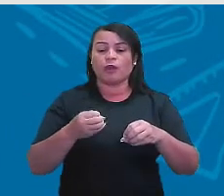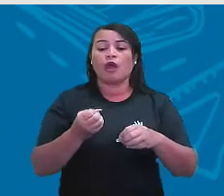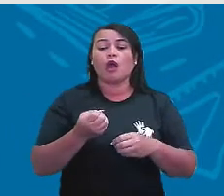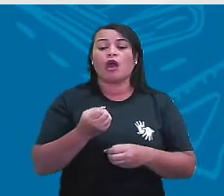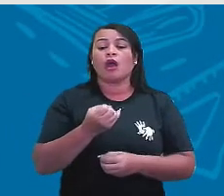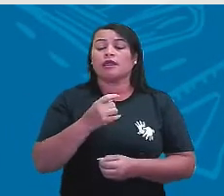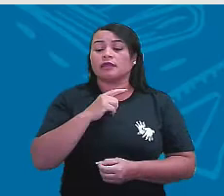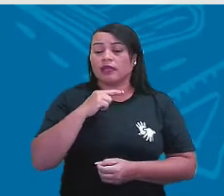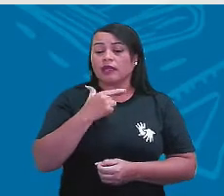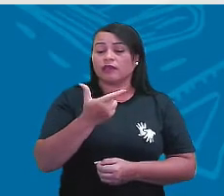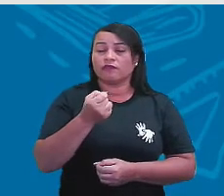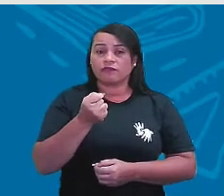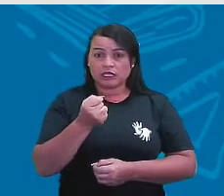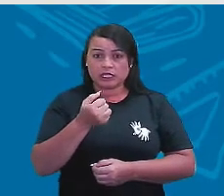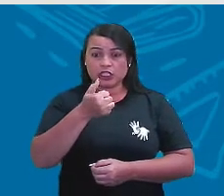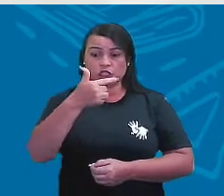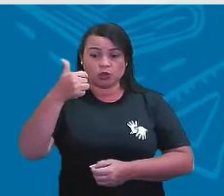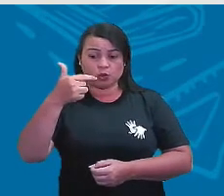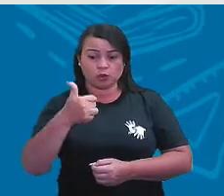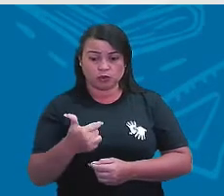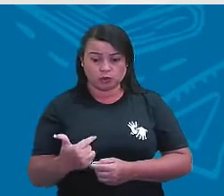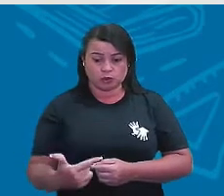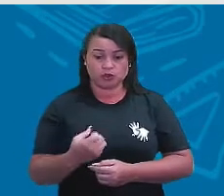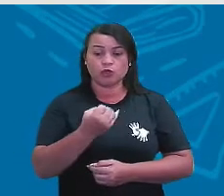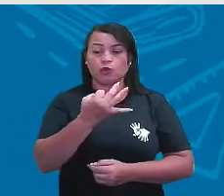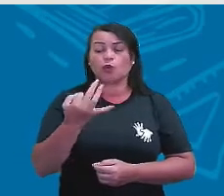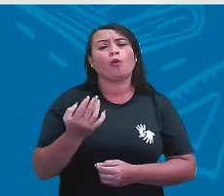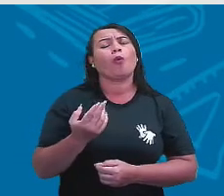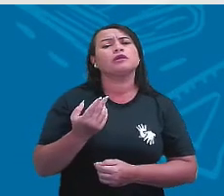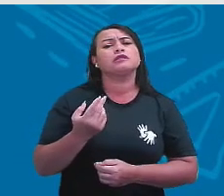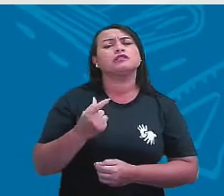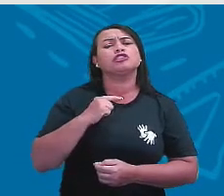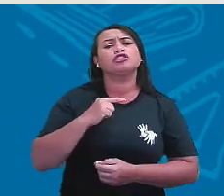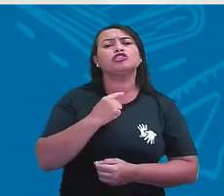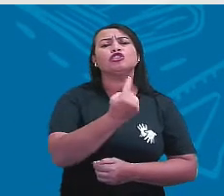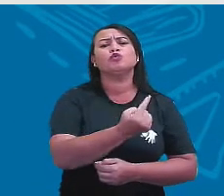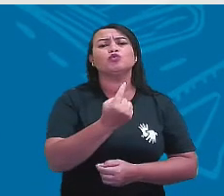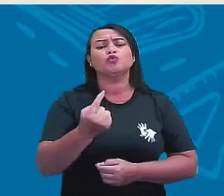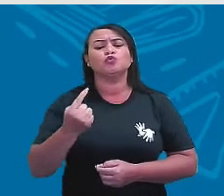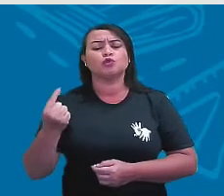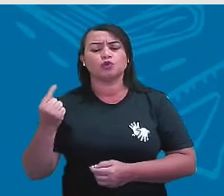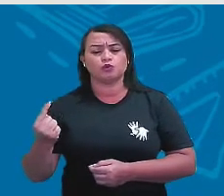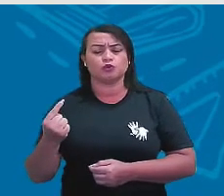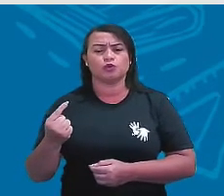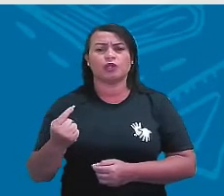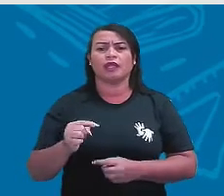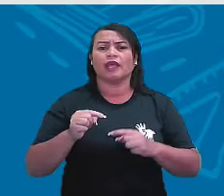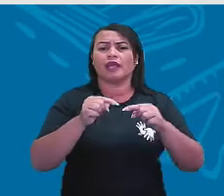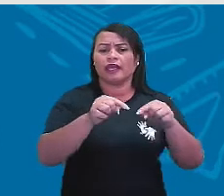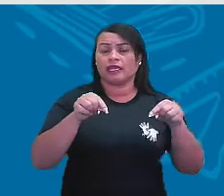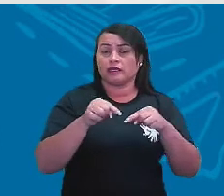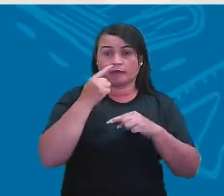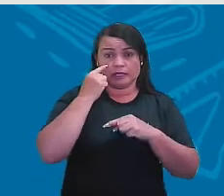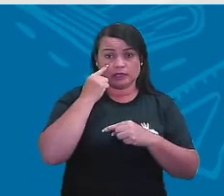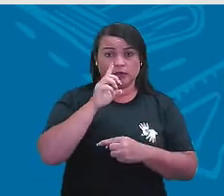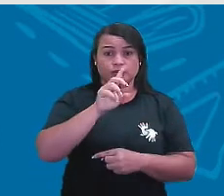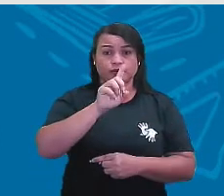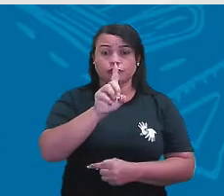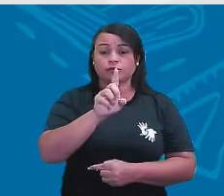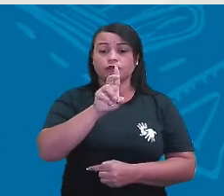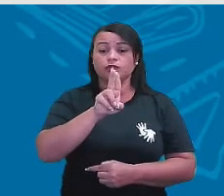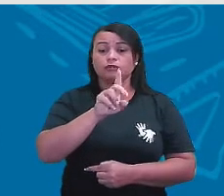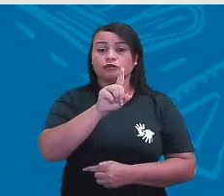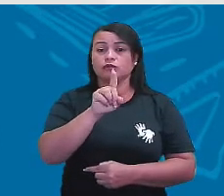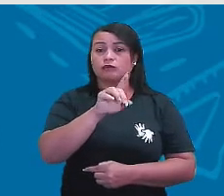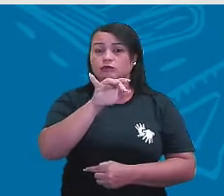Quantas unidades de ovos possui cada caixa? Primeiro, eu preciso relembrar aí o que é dúzia.